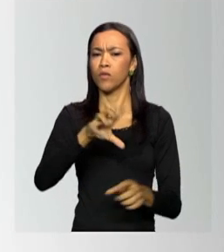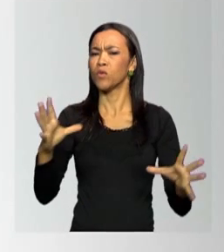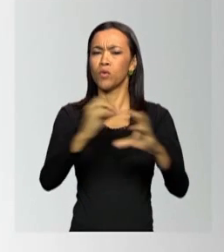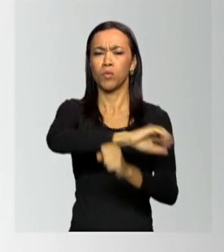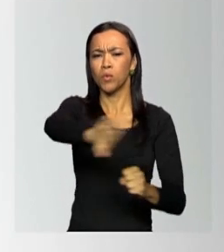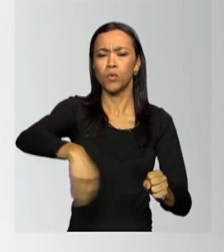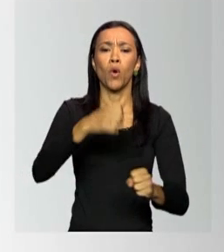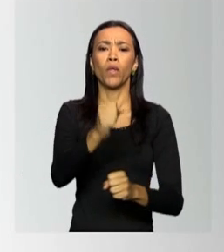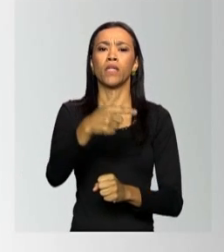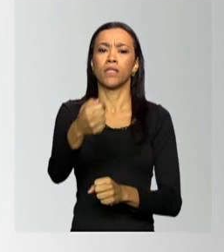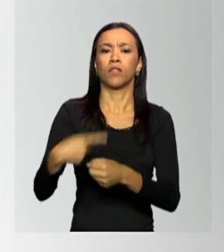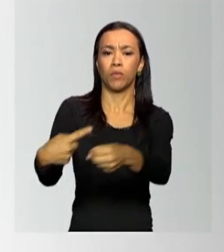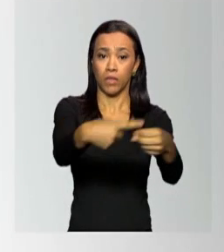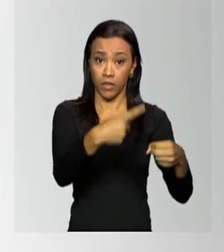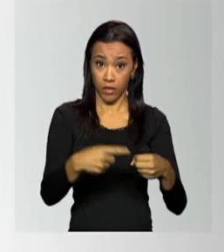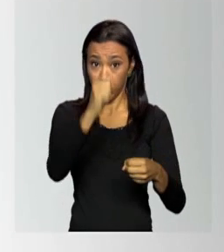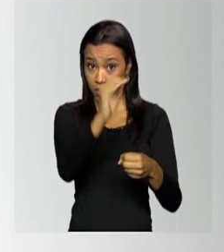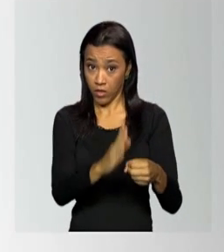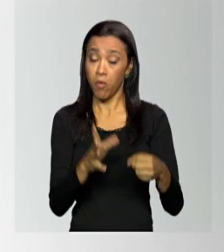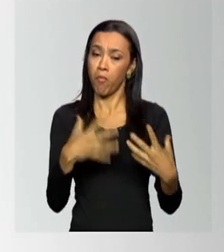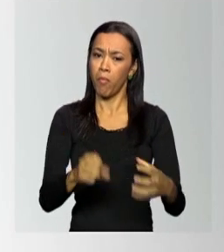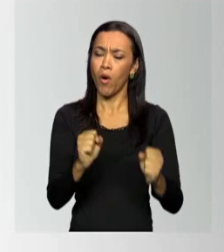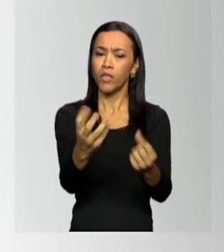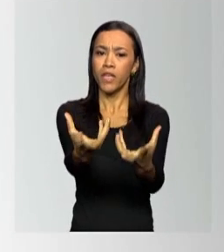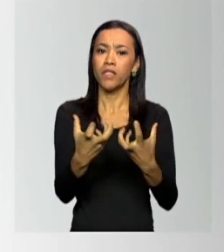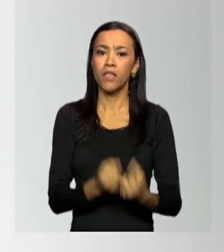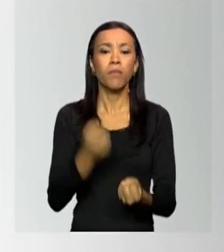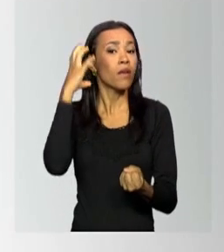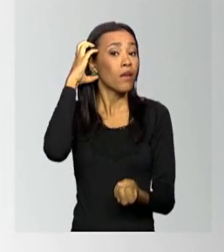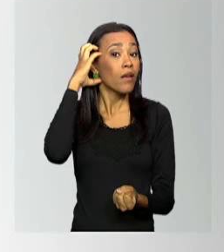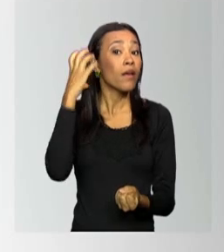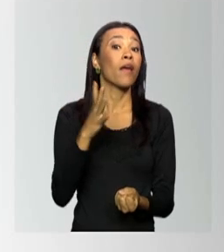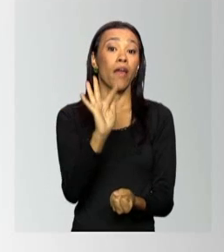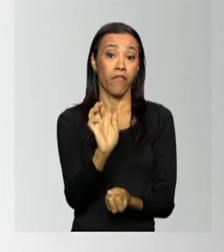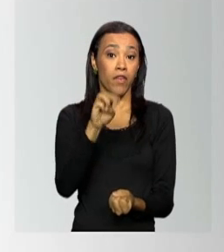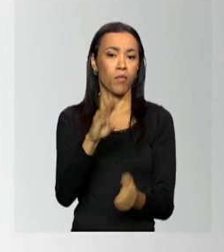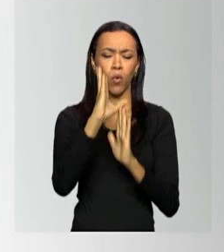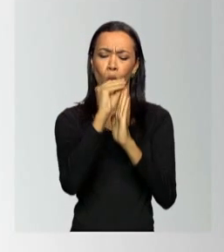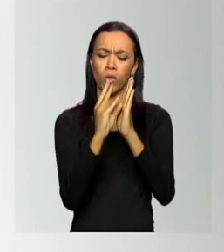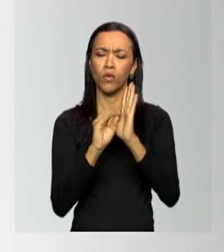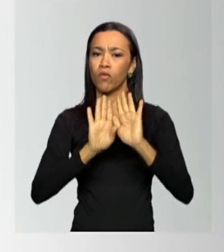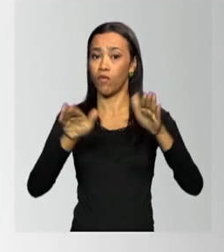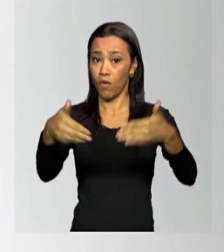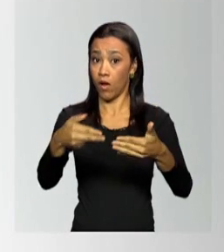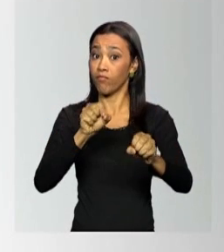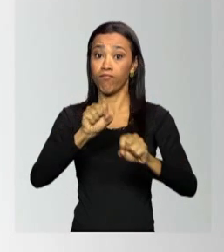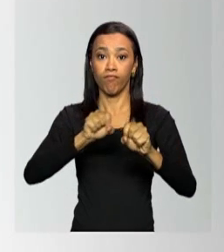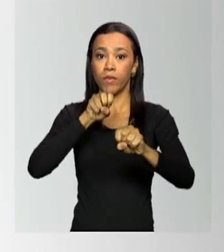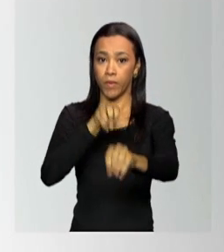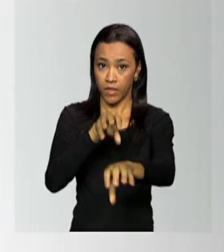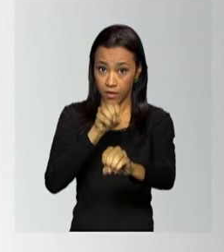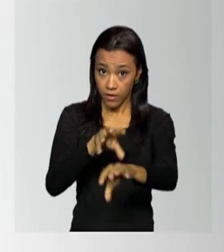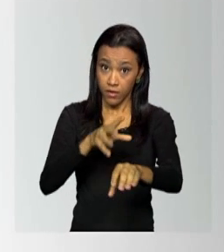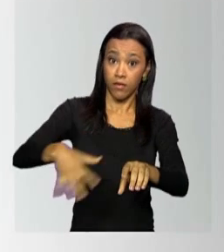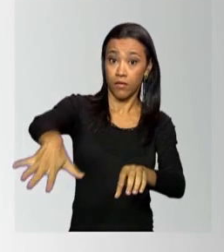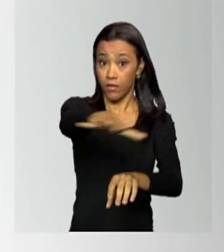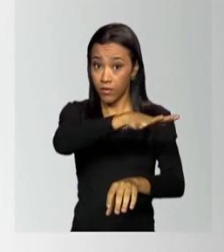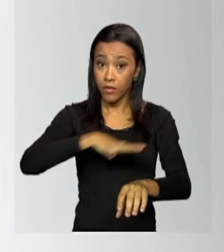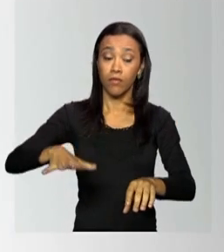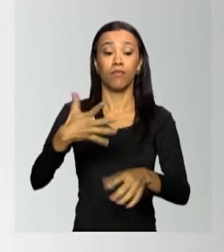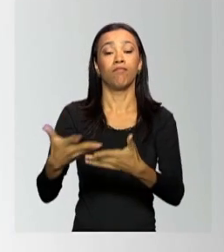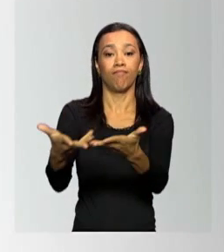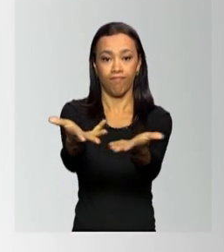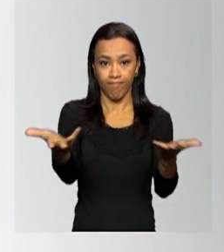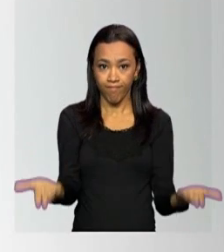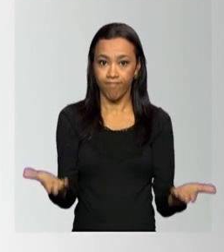de todo o país que poderão receber emissoras de rádio FM com conteúdo exclusivamente educacional para a comunidade